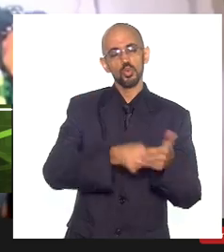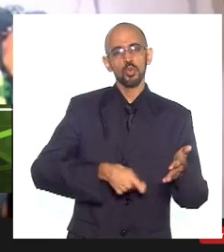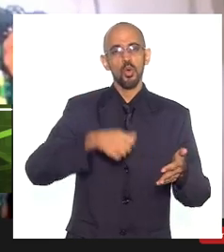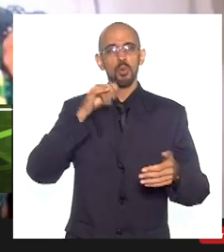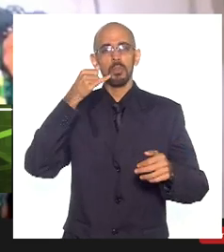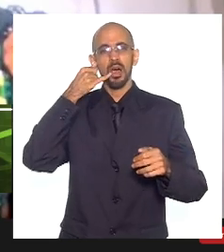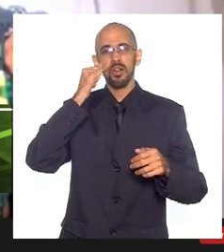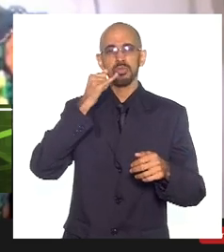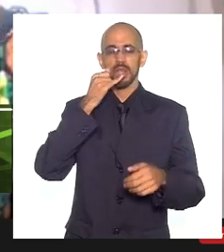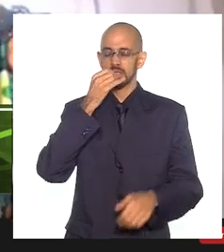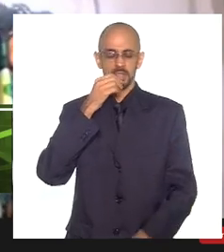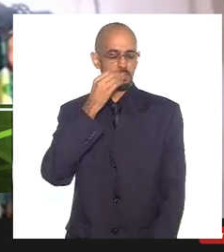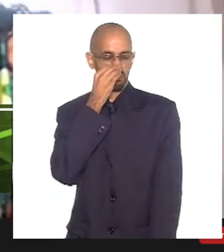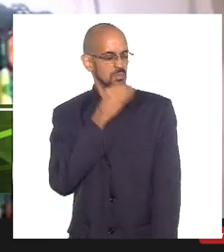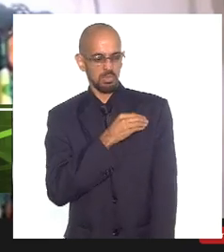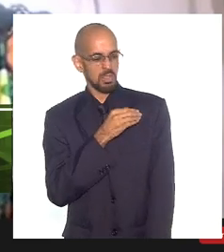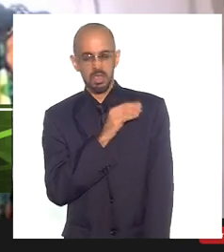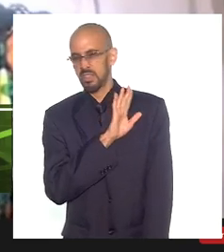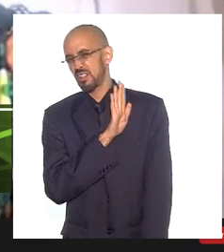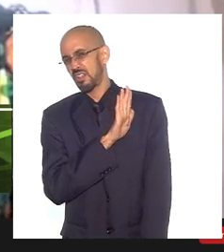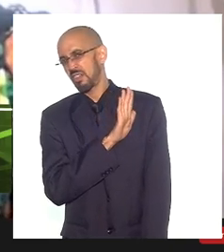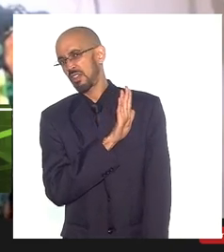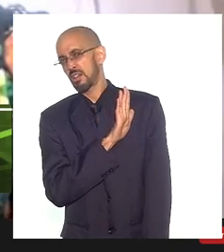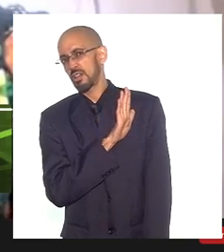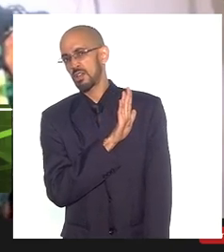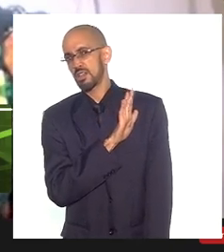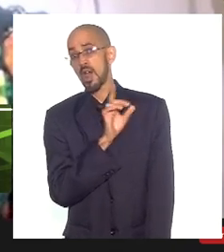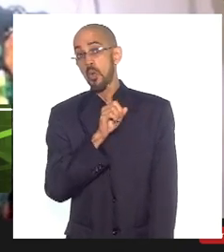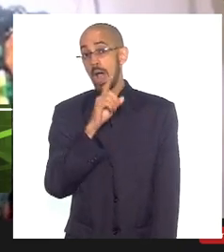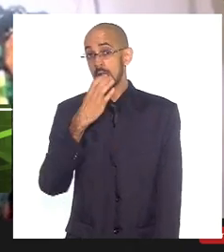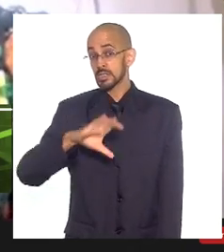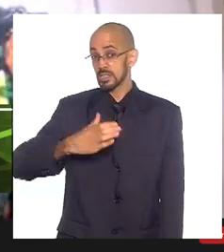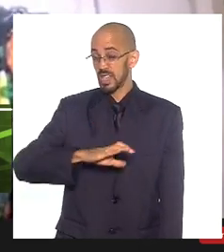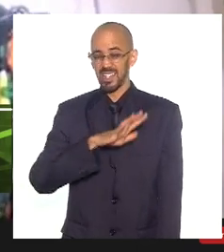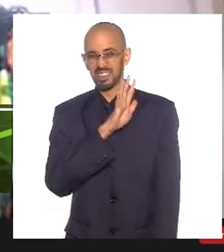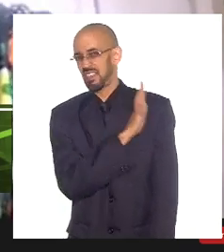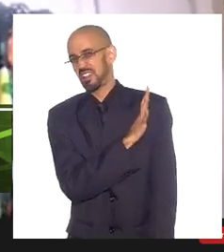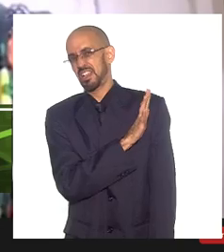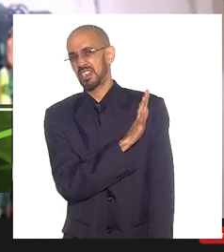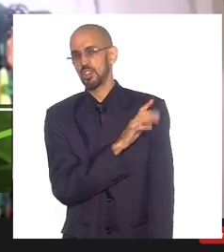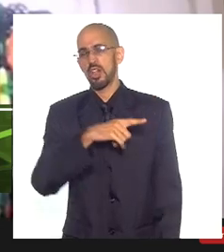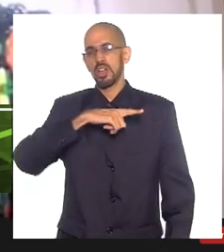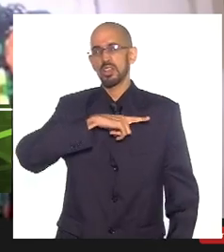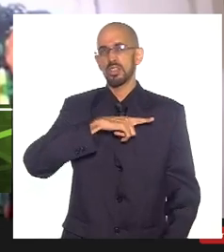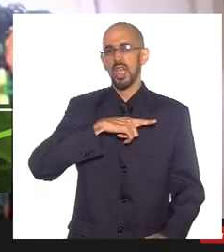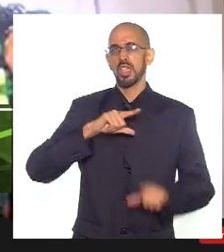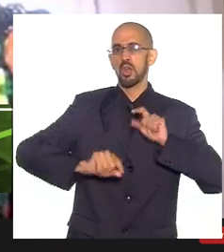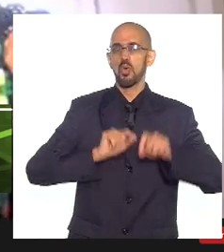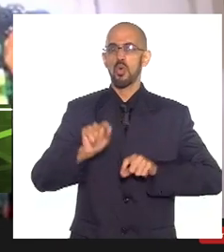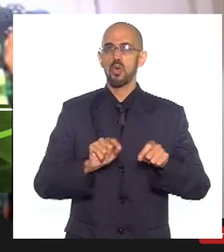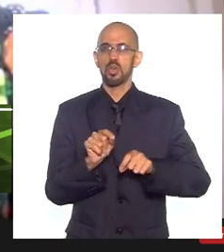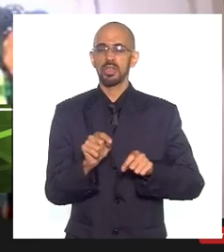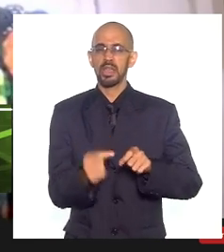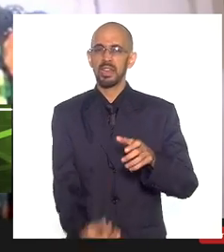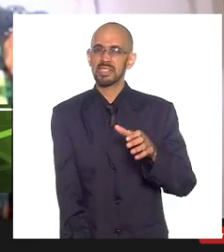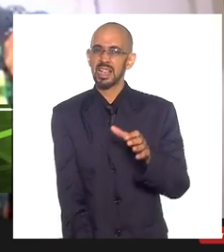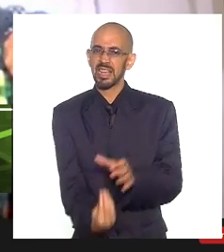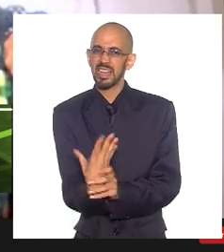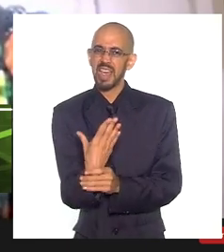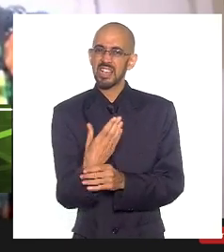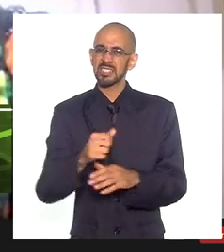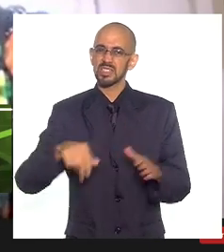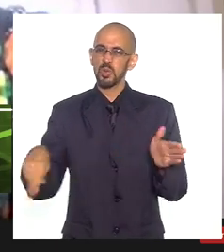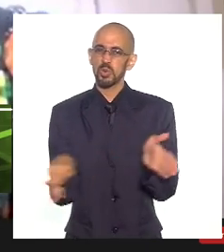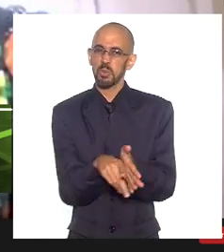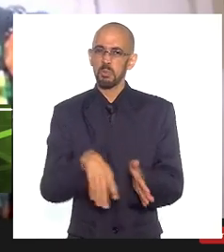surge de agora no Brasil. A ciência negacionista tem berço na própria ciência eugênica do nosso país, que nega